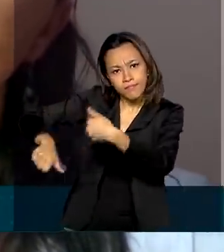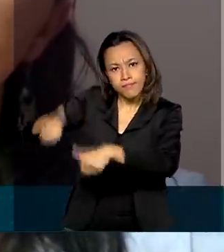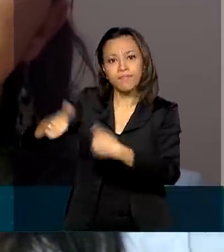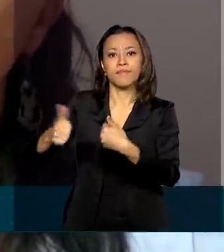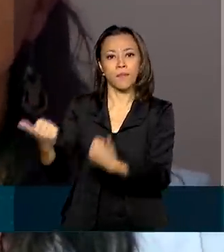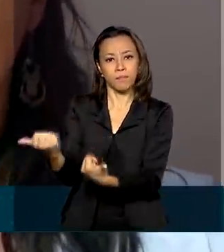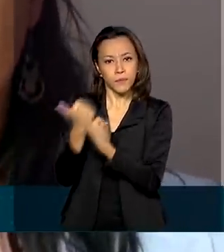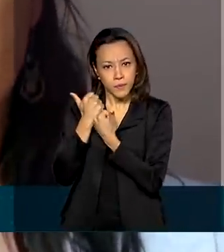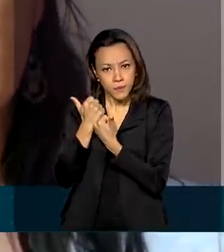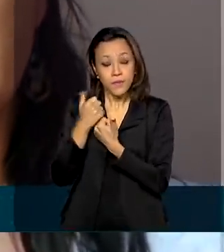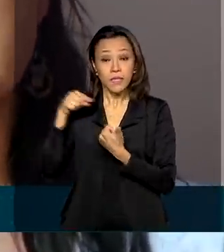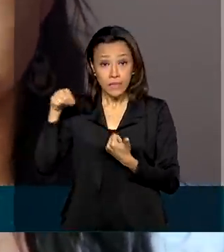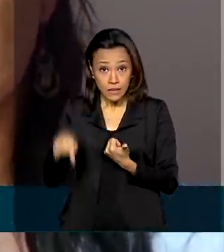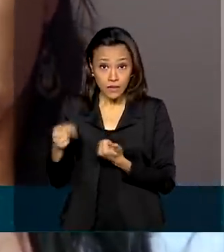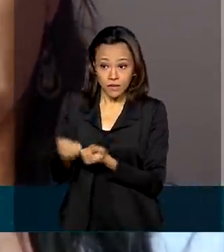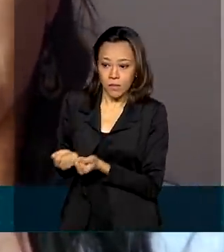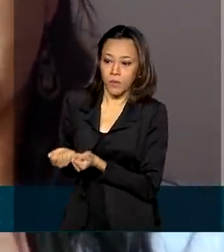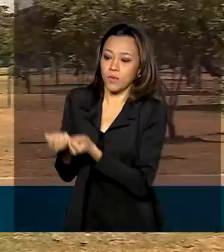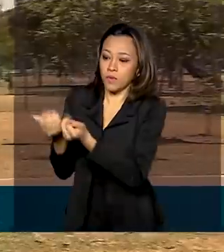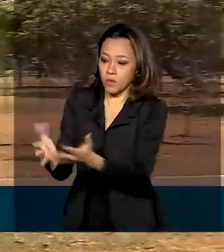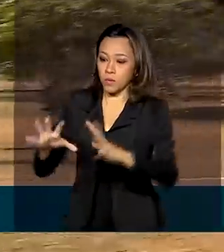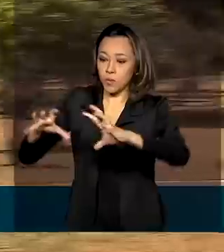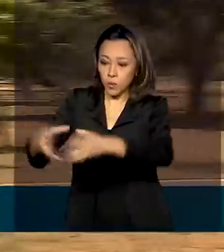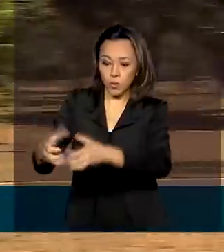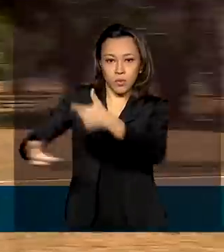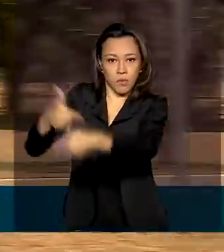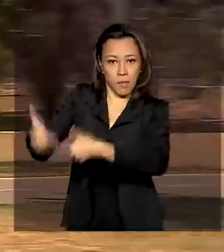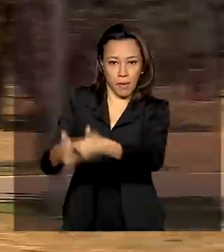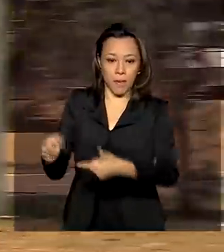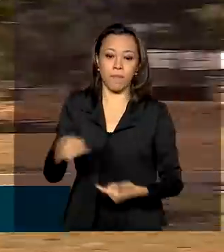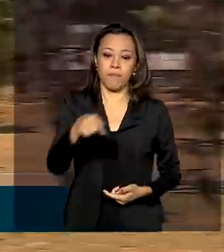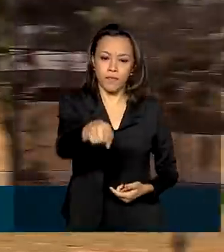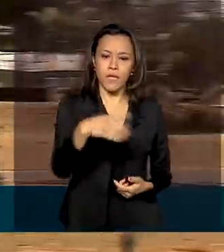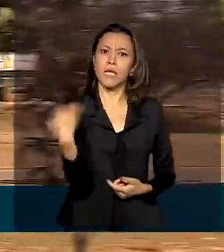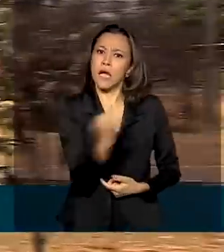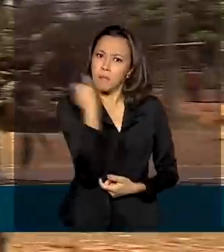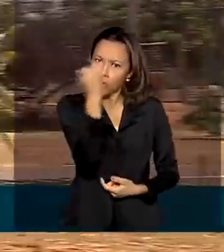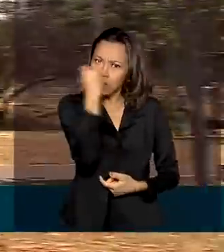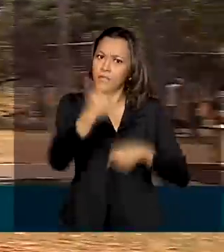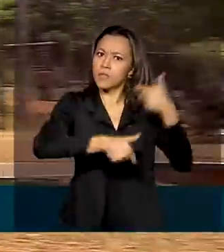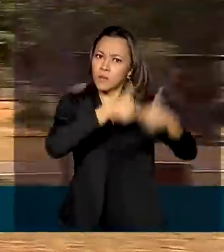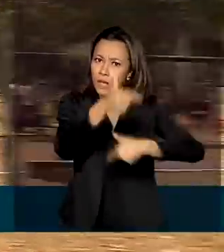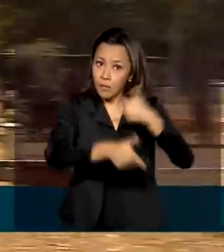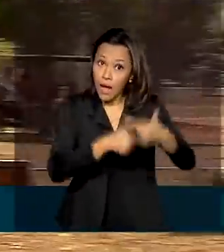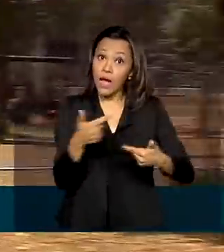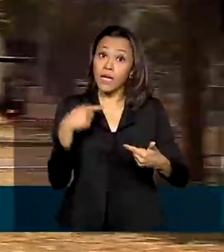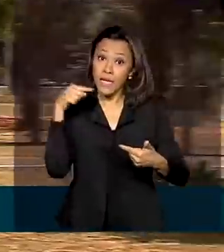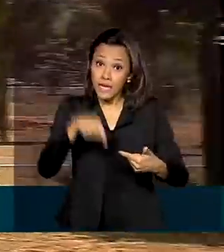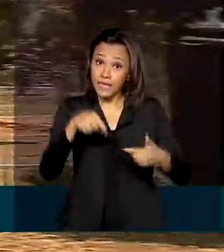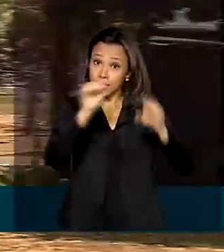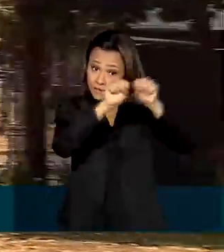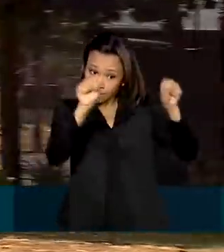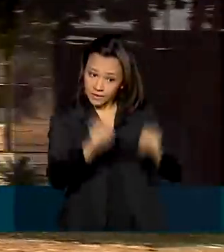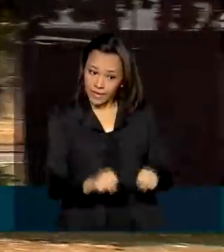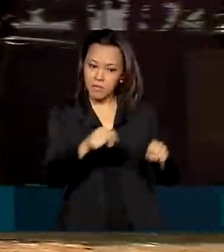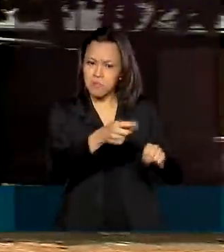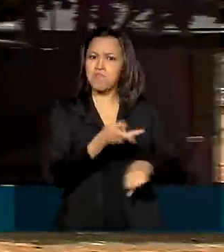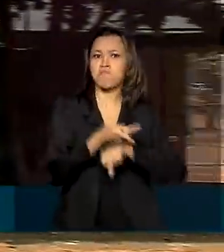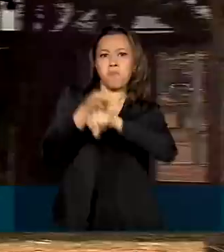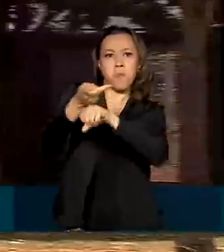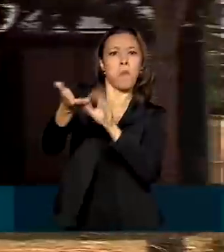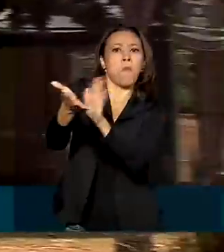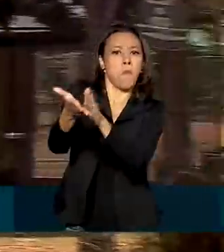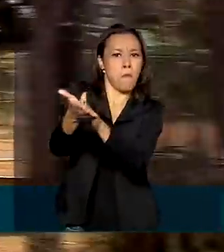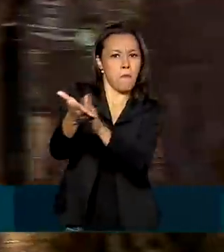é disponibilizado para a equipe técnica de autoria. Pela relevância do trabalho, o monitor de secas está concorrendo ao prêmio da